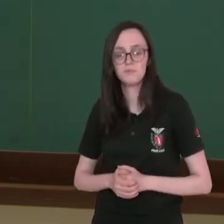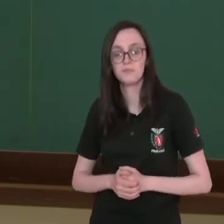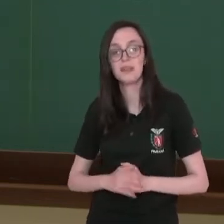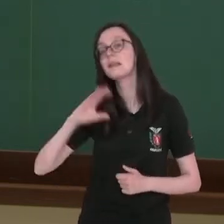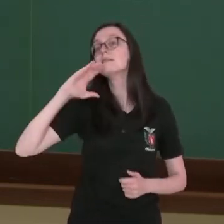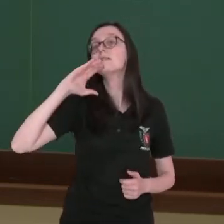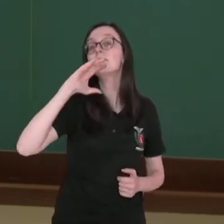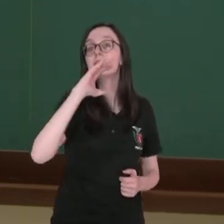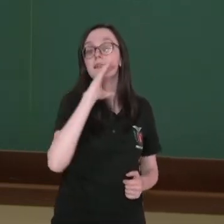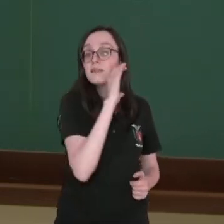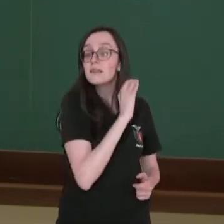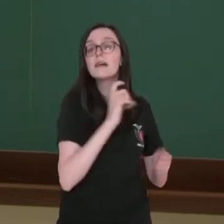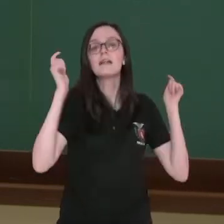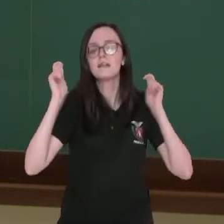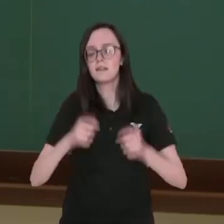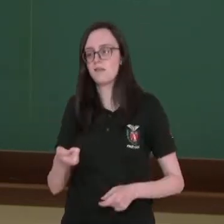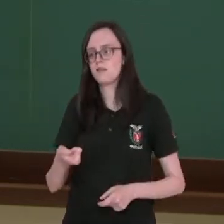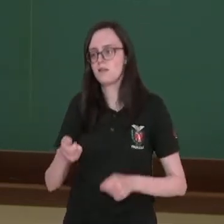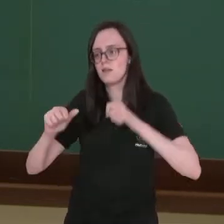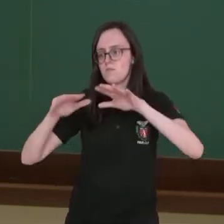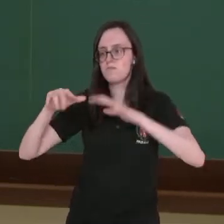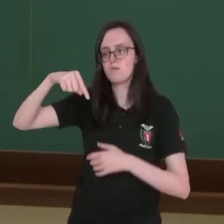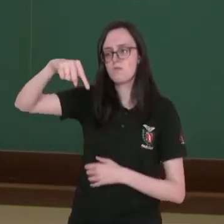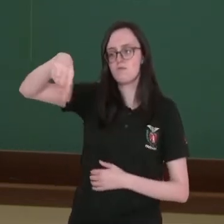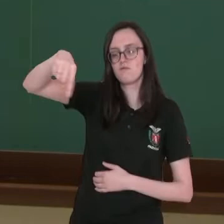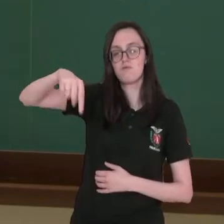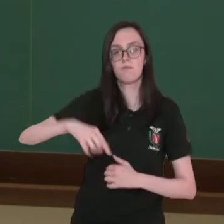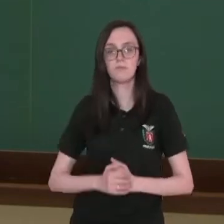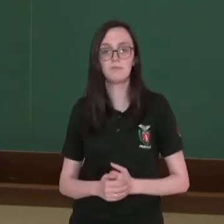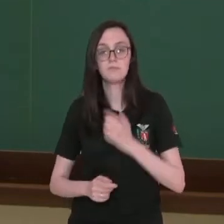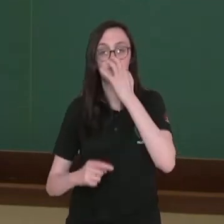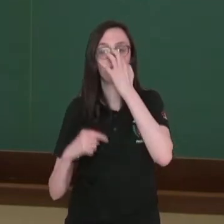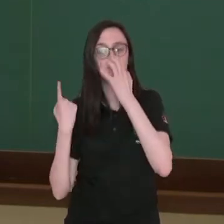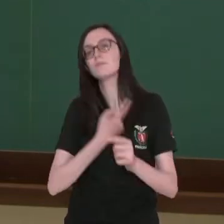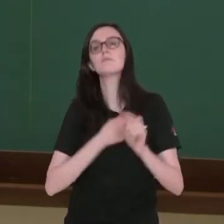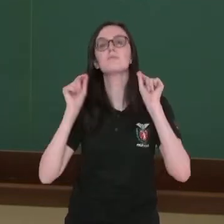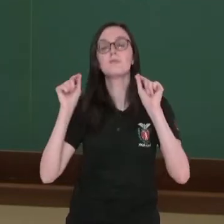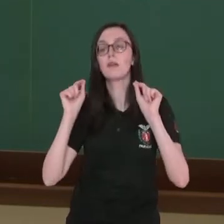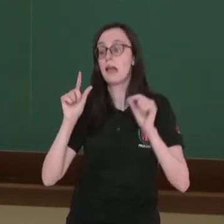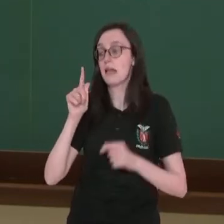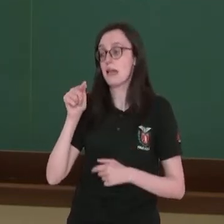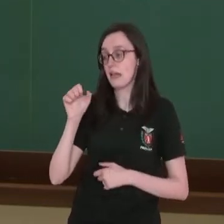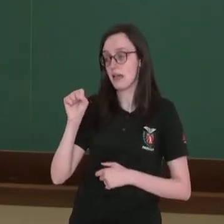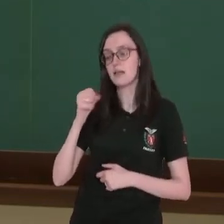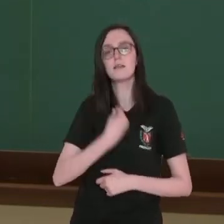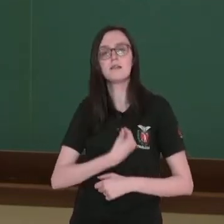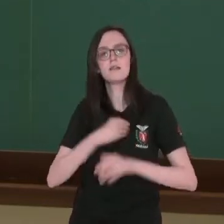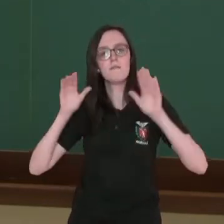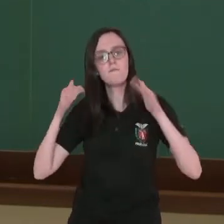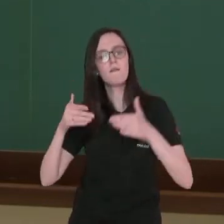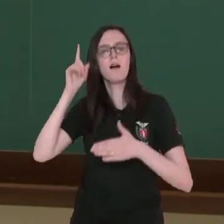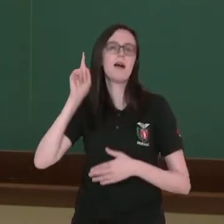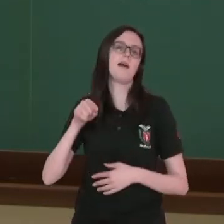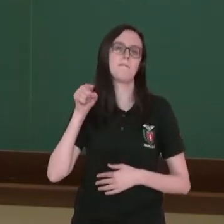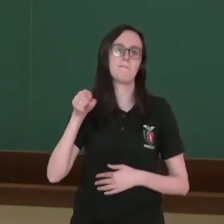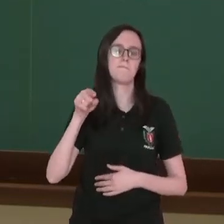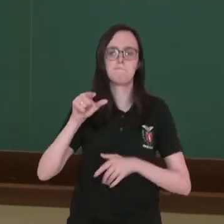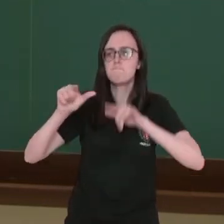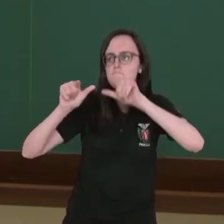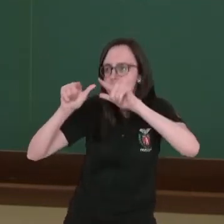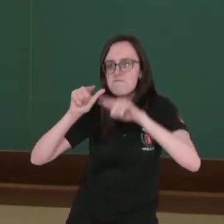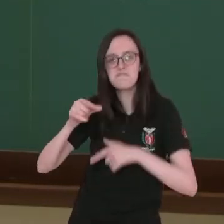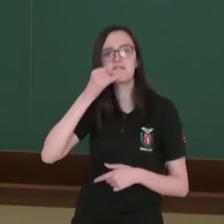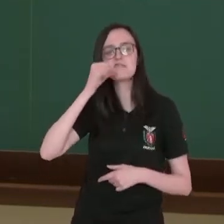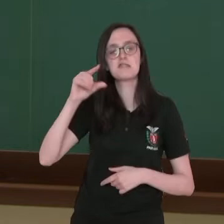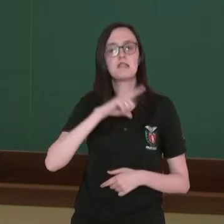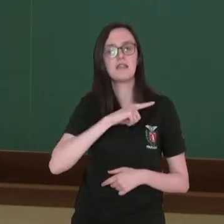está conseguindo movimentar algo. Então, nós dizemos que o gás está realizando o trabalho. O calor é uma energia que vai para o gás,